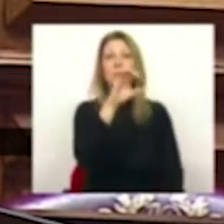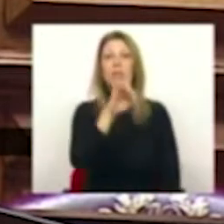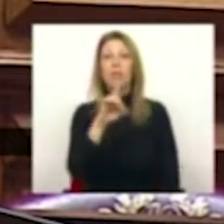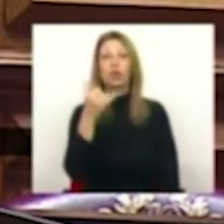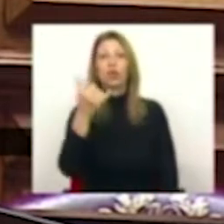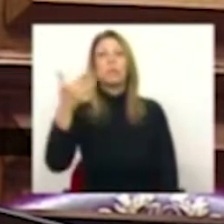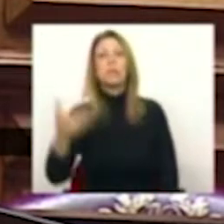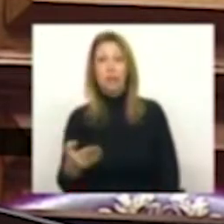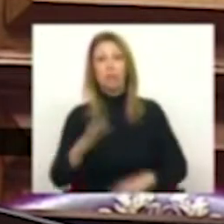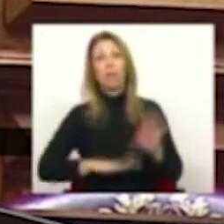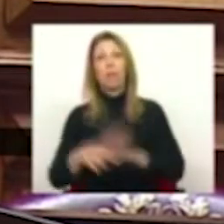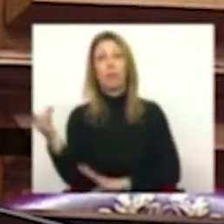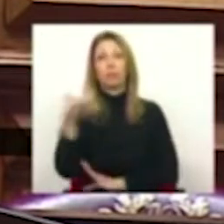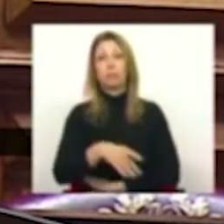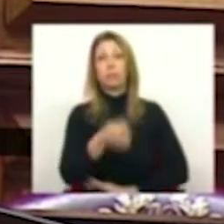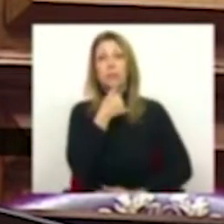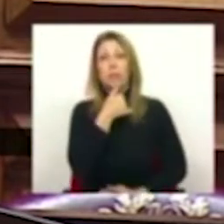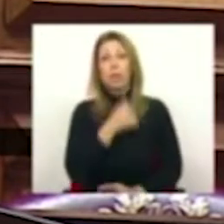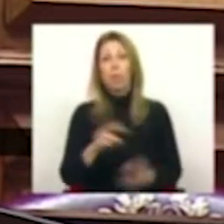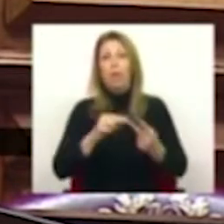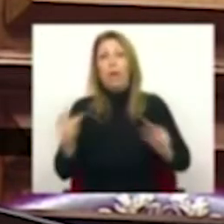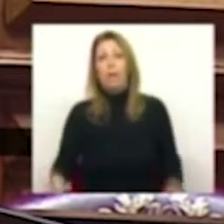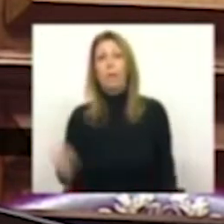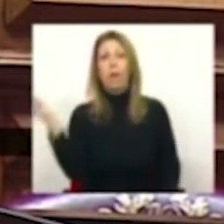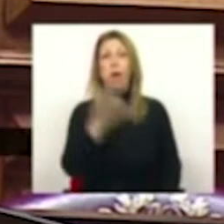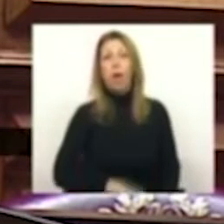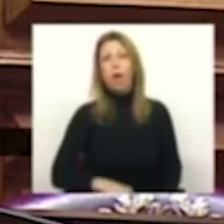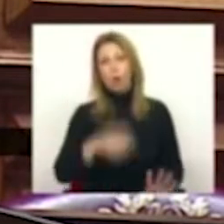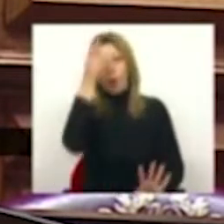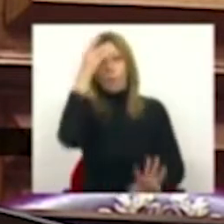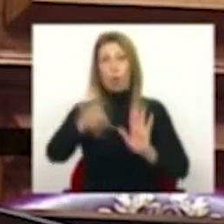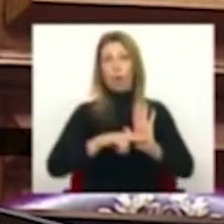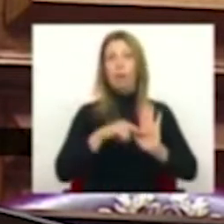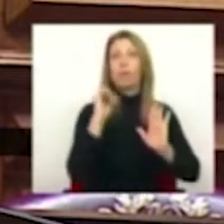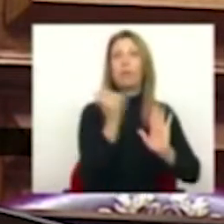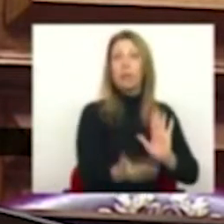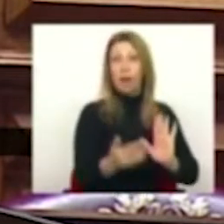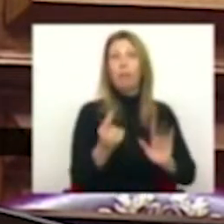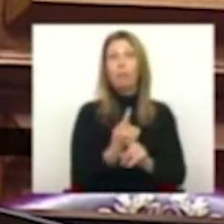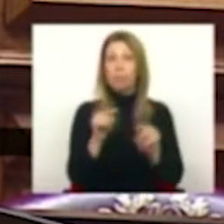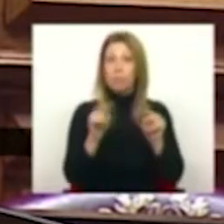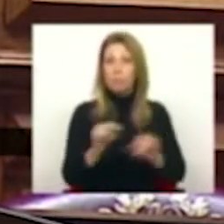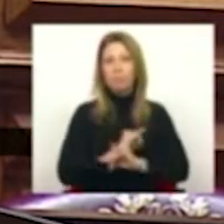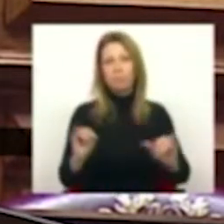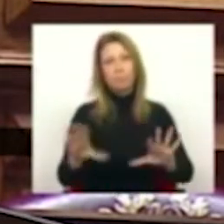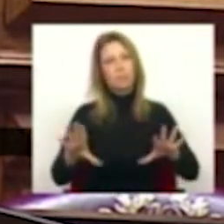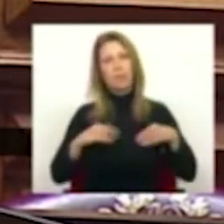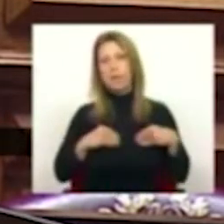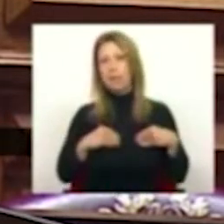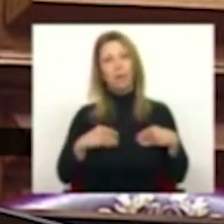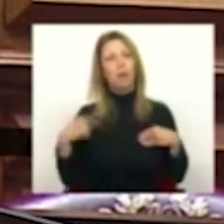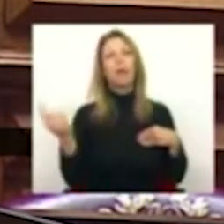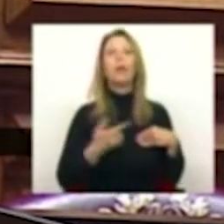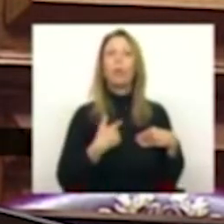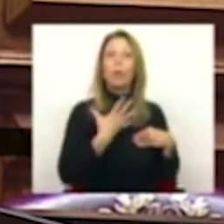passar por cima das decisões das câmaras que deram parecer desfavorável, porque isso seria absolutamente inadmissível e nós